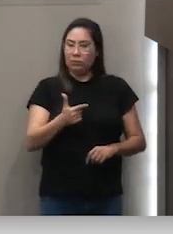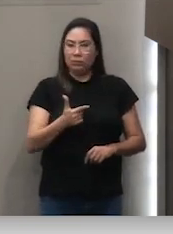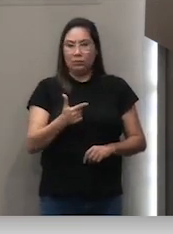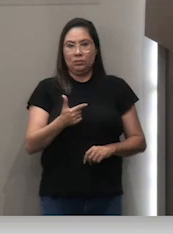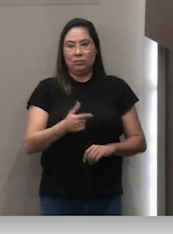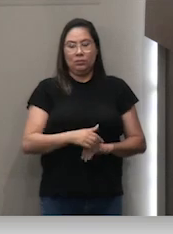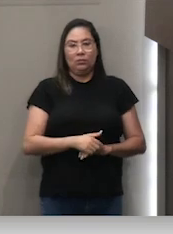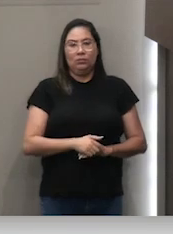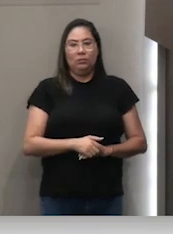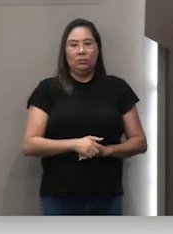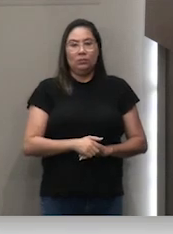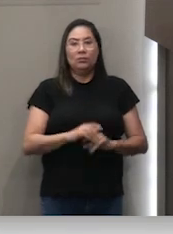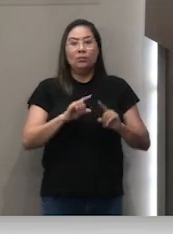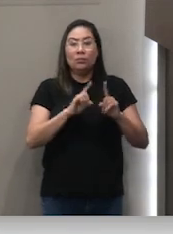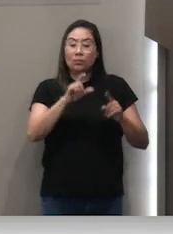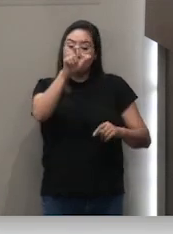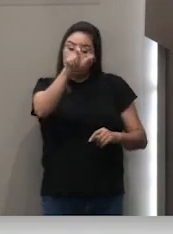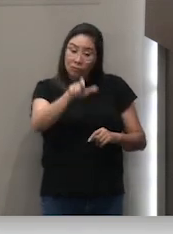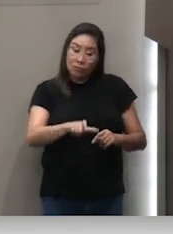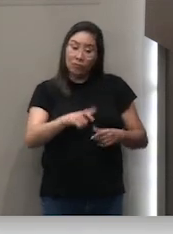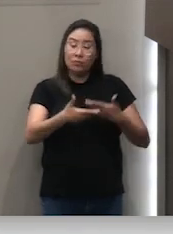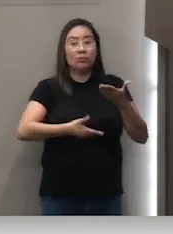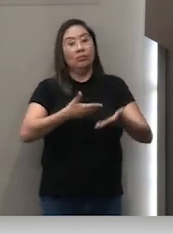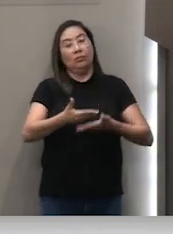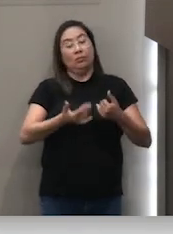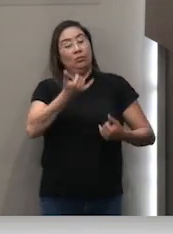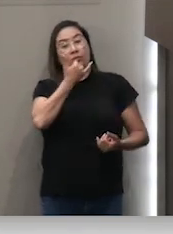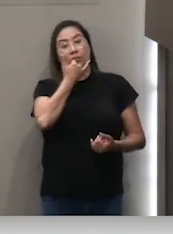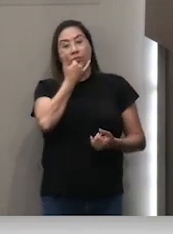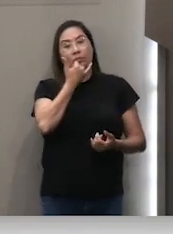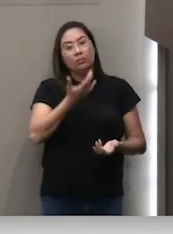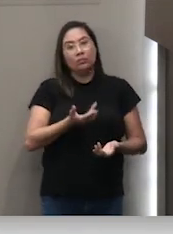existe. Mas foi uma pessoa que atendeu, me desculpem.